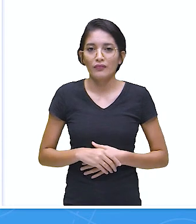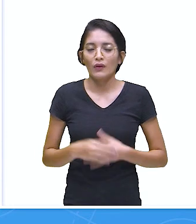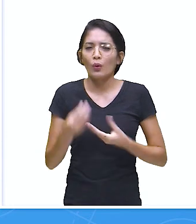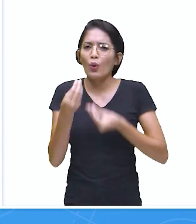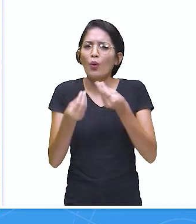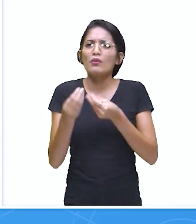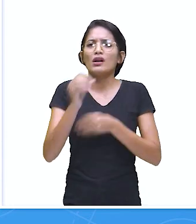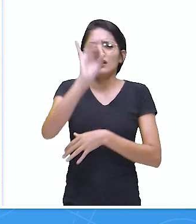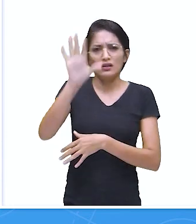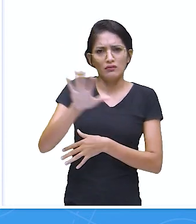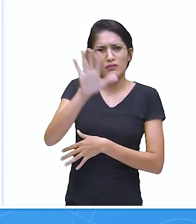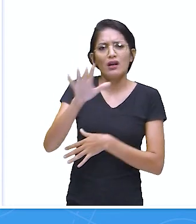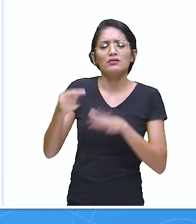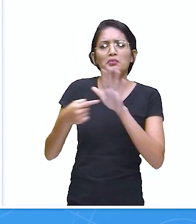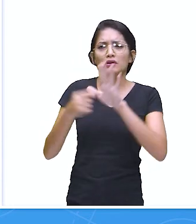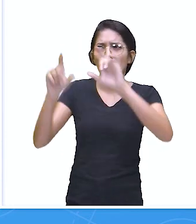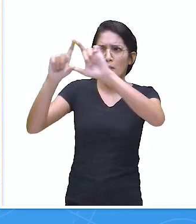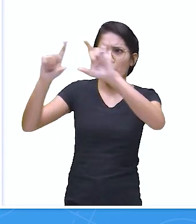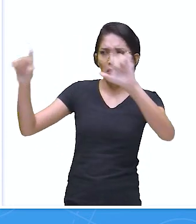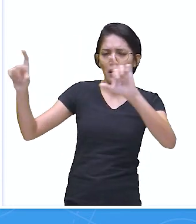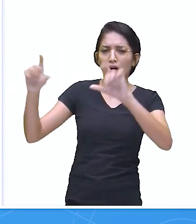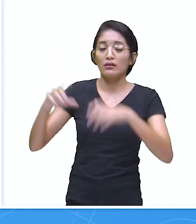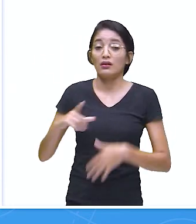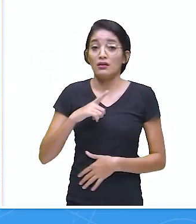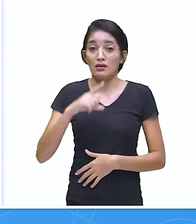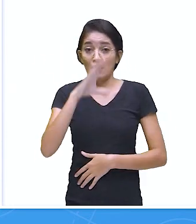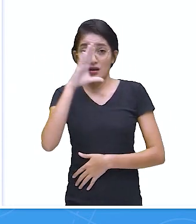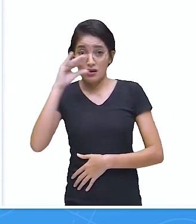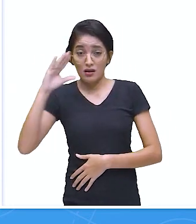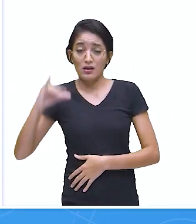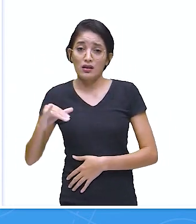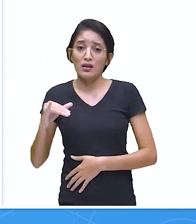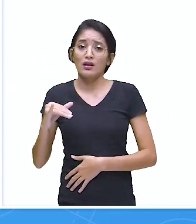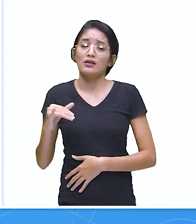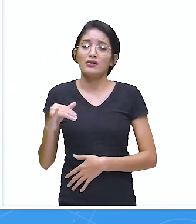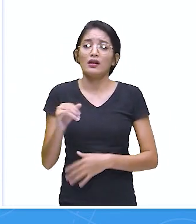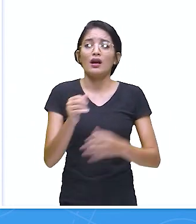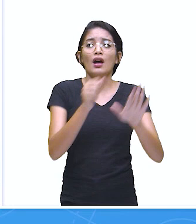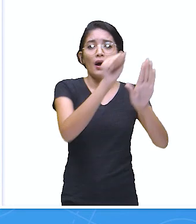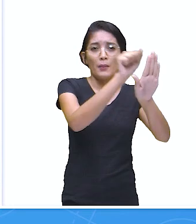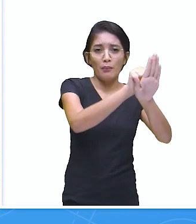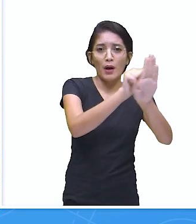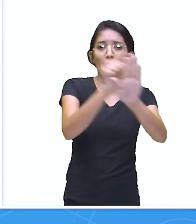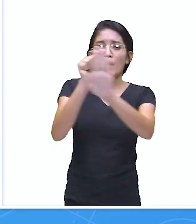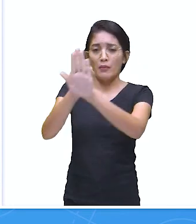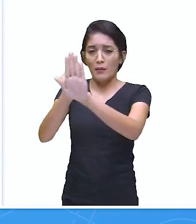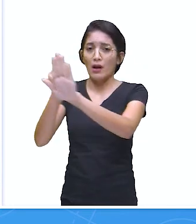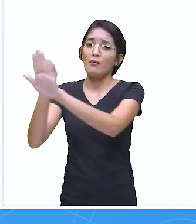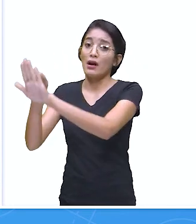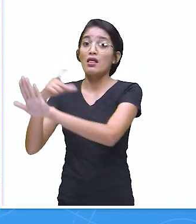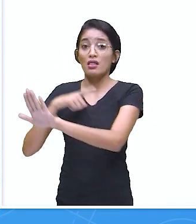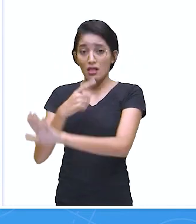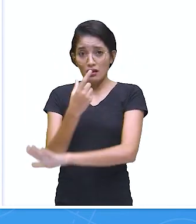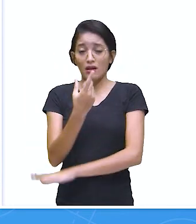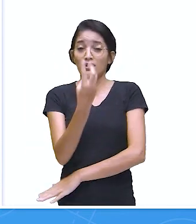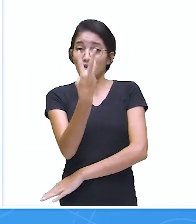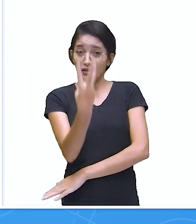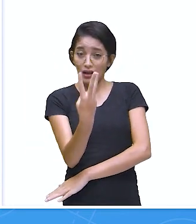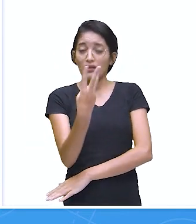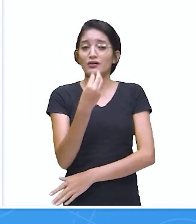imagens ilustradas na charge? Né? Temos um garoto aí na frente de 3 portas, 3 oportunidades para ele, não é